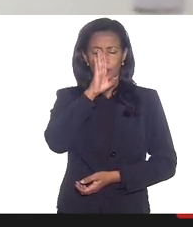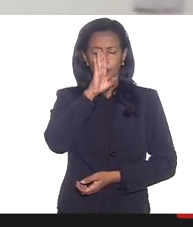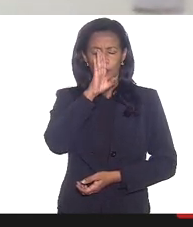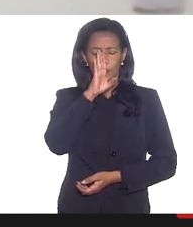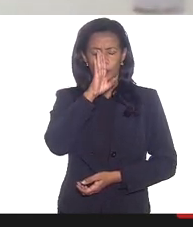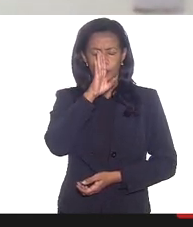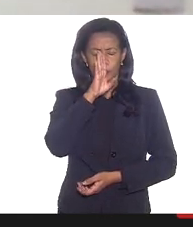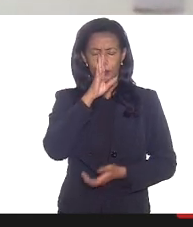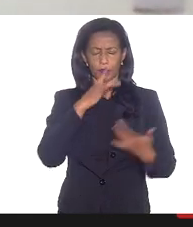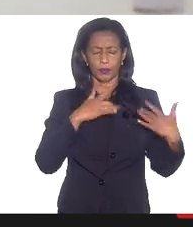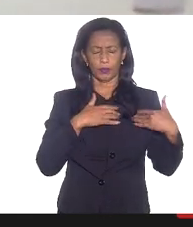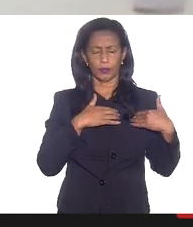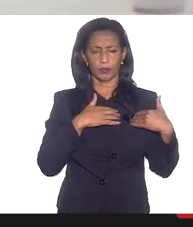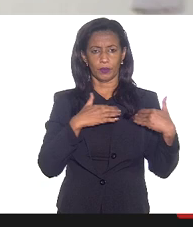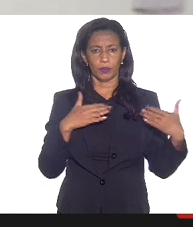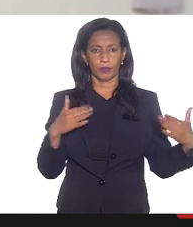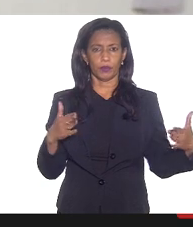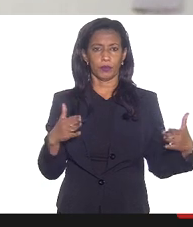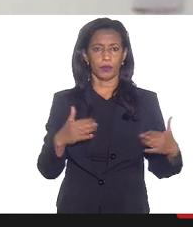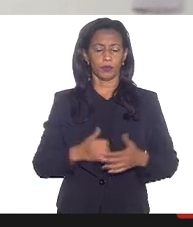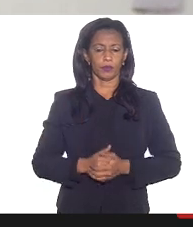homenagem